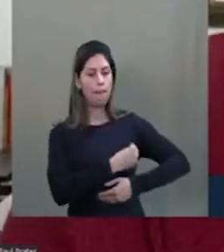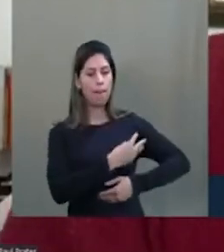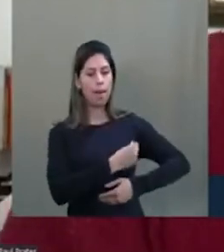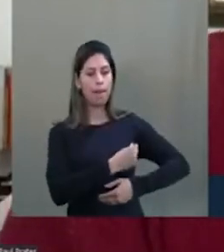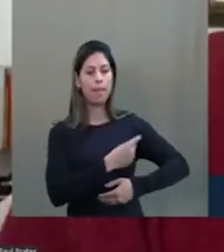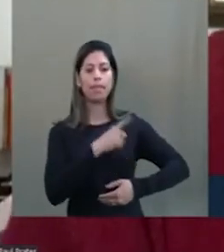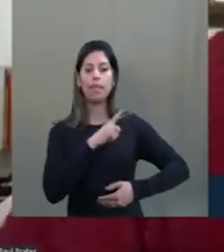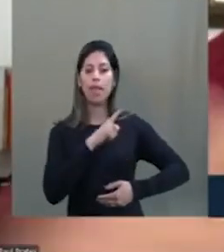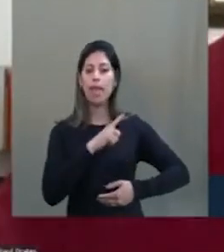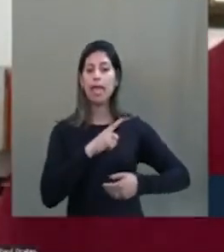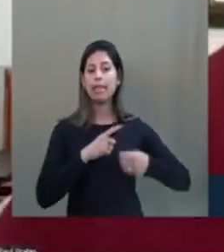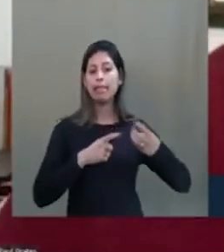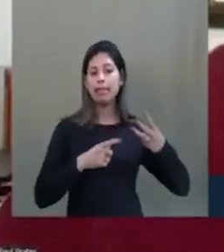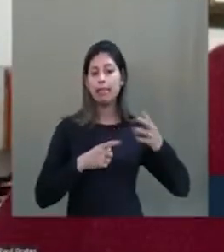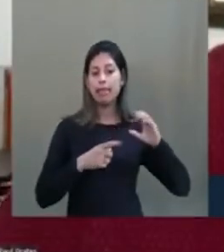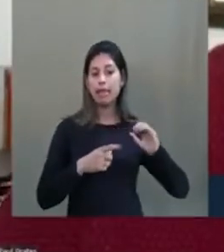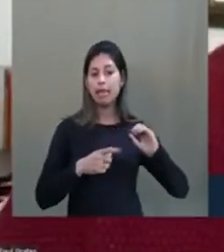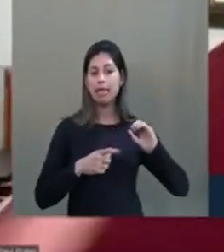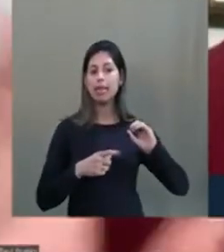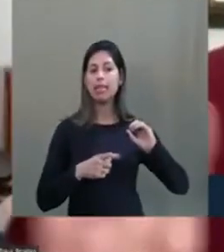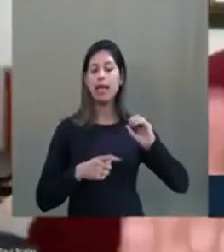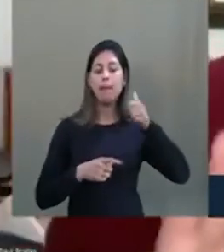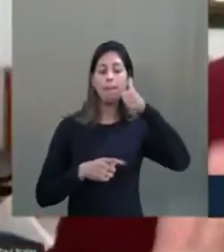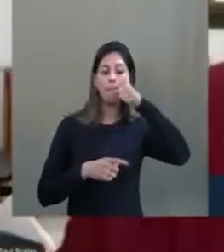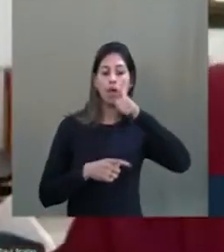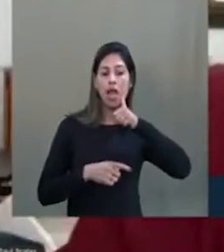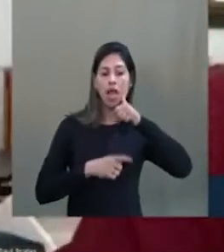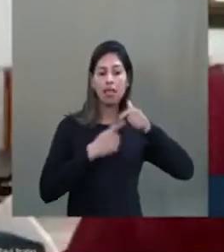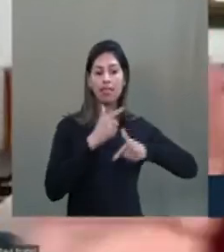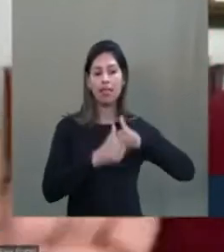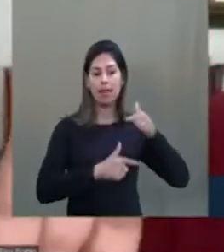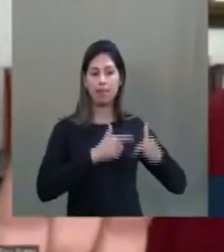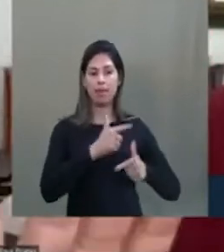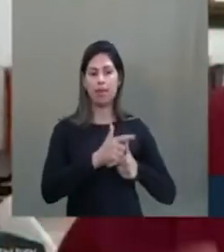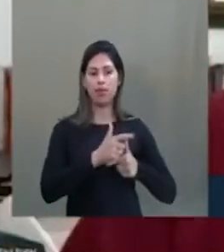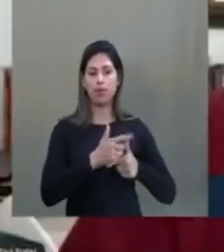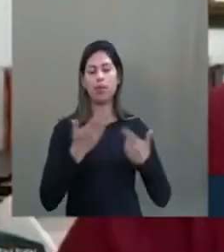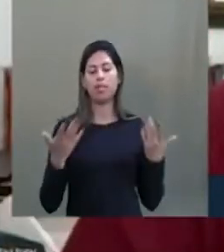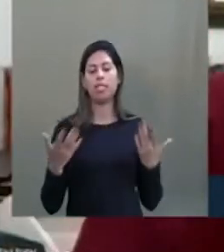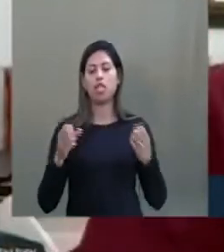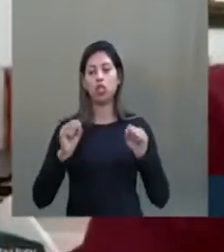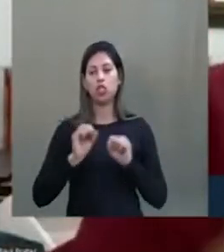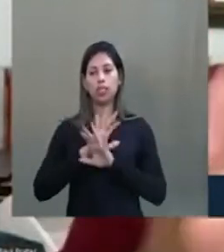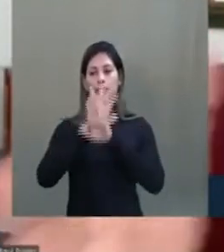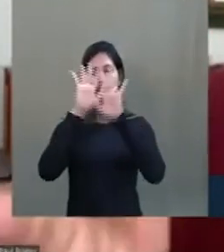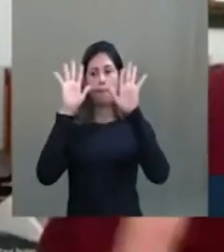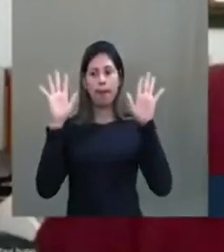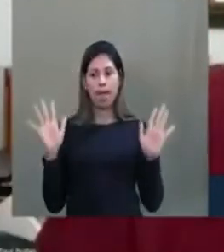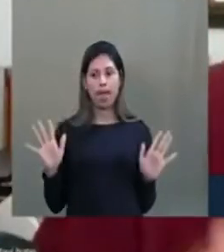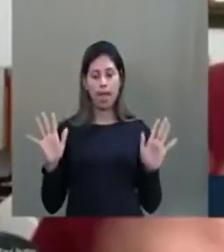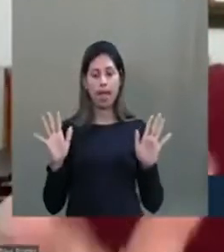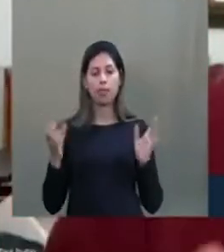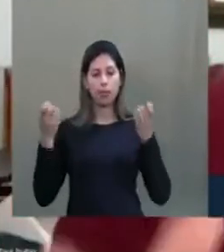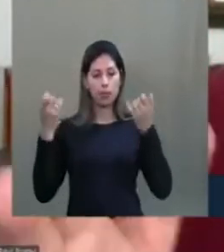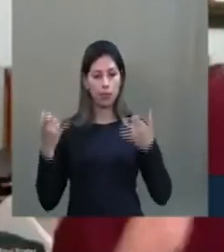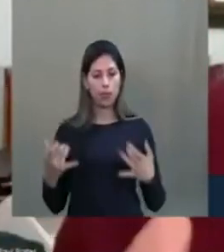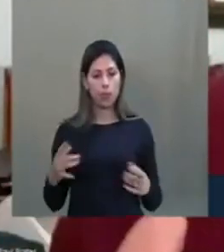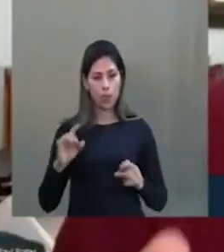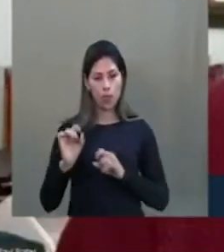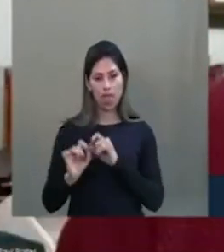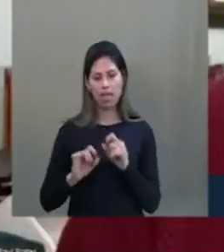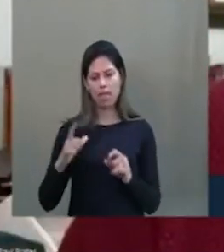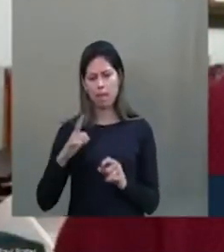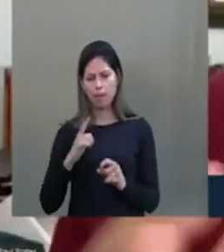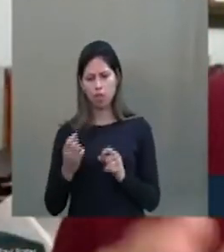mais de 30 empregadas. Então, que fique claro isso para não haver depois mutilação e edição do vídeo